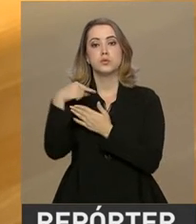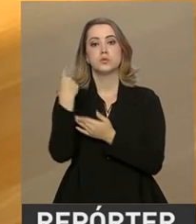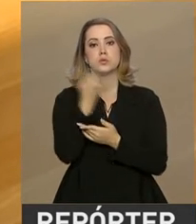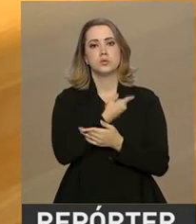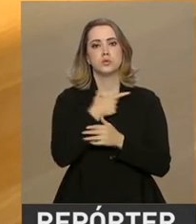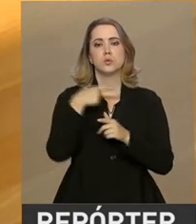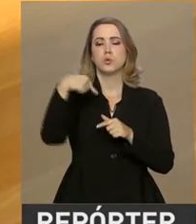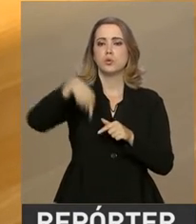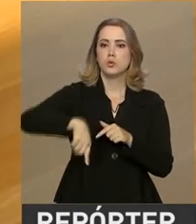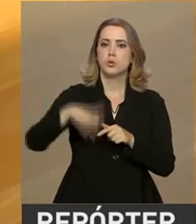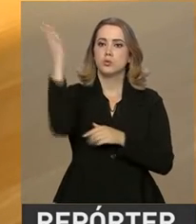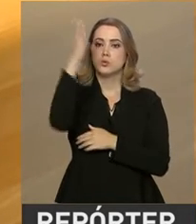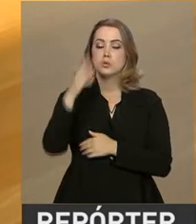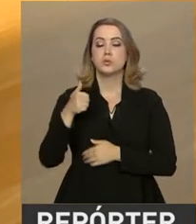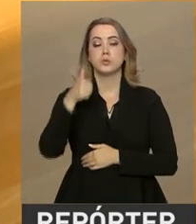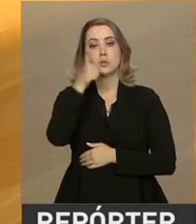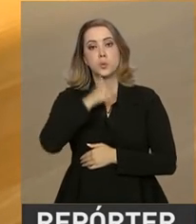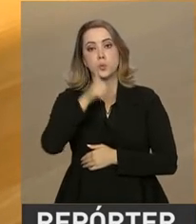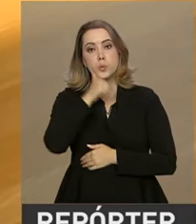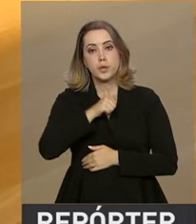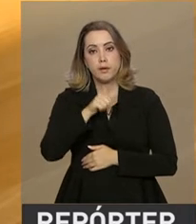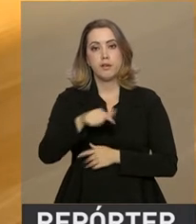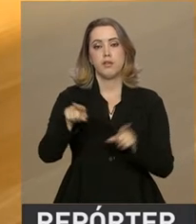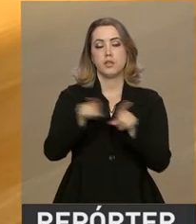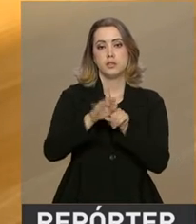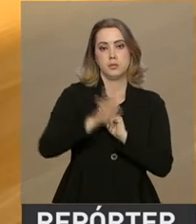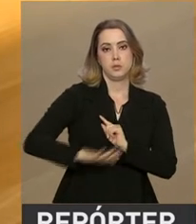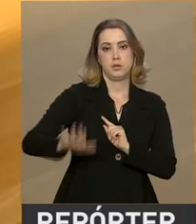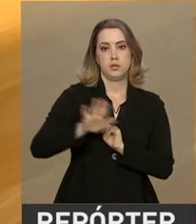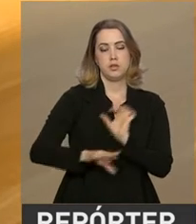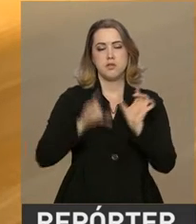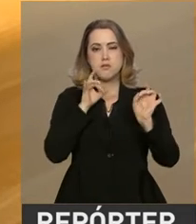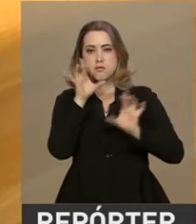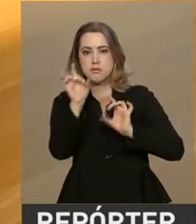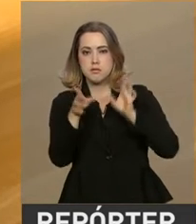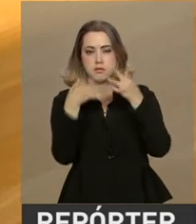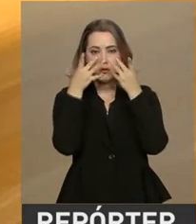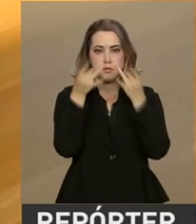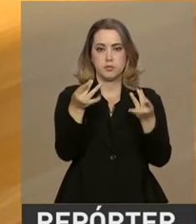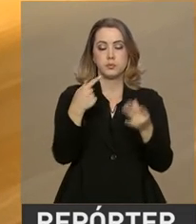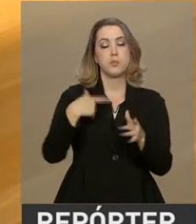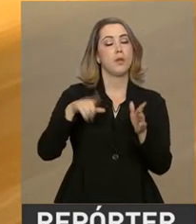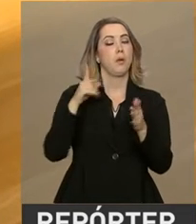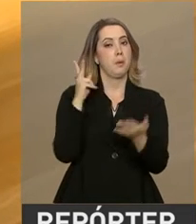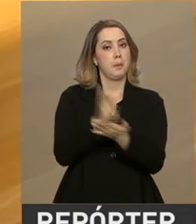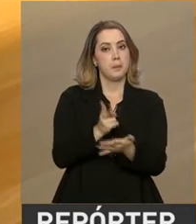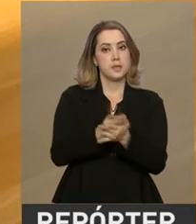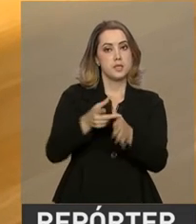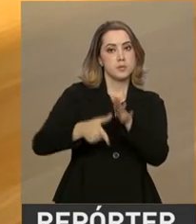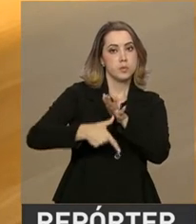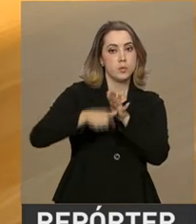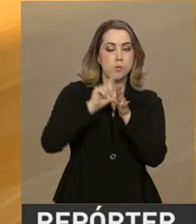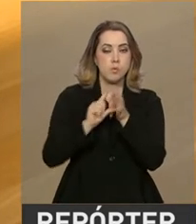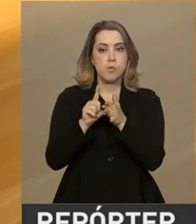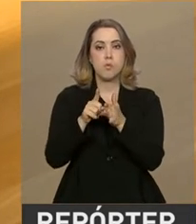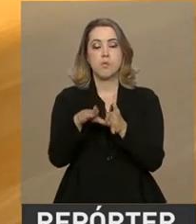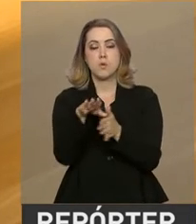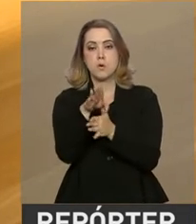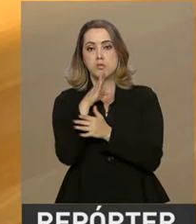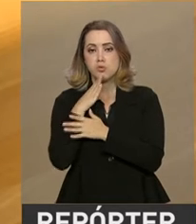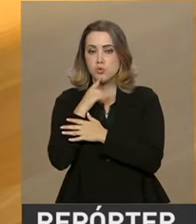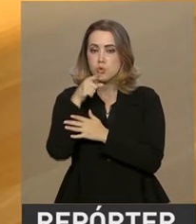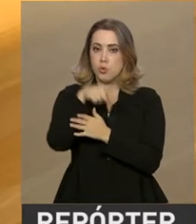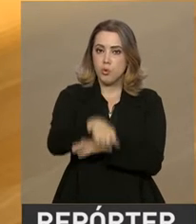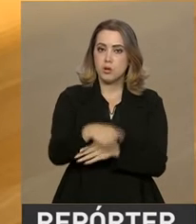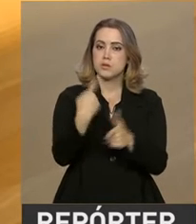mulheres e crianças em nosso país mesmo antes do reconhecimento de sua condição migratória os refugiados